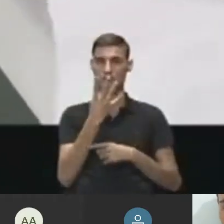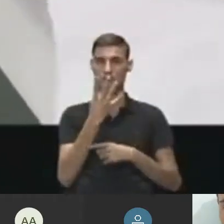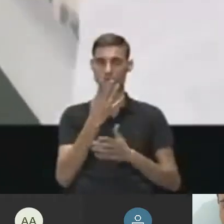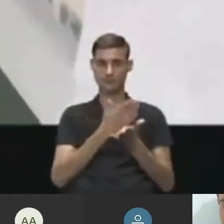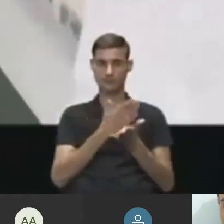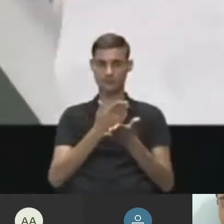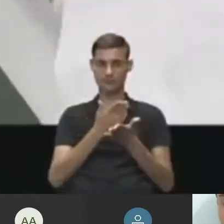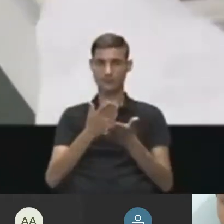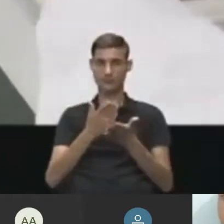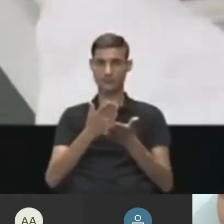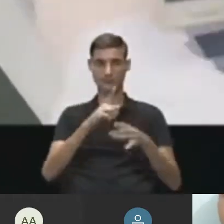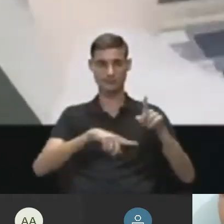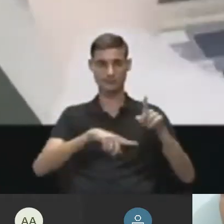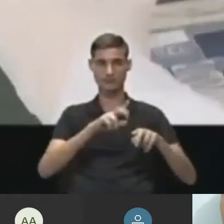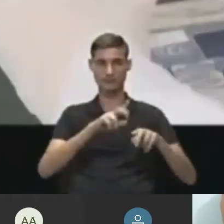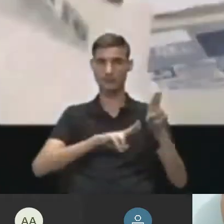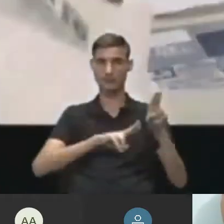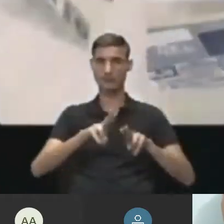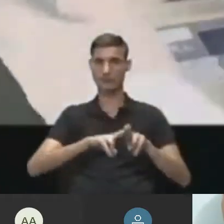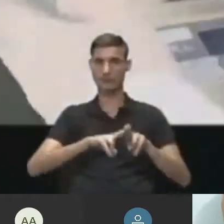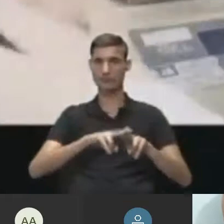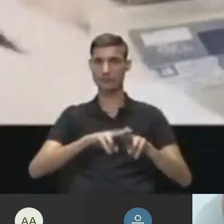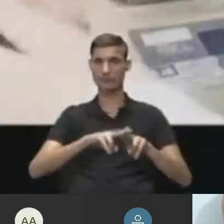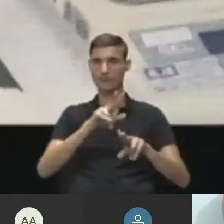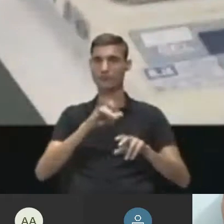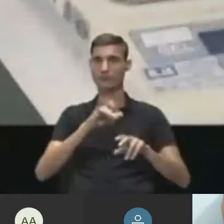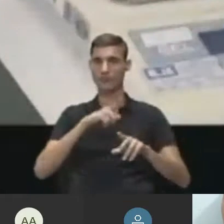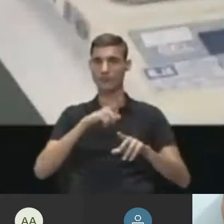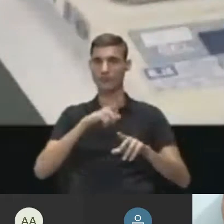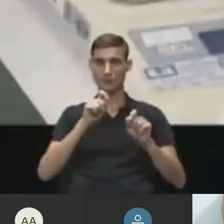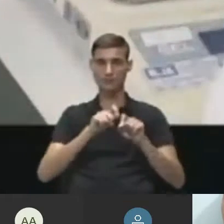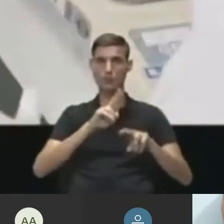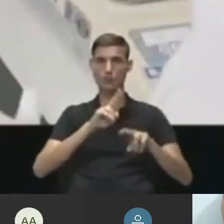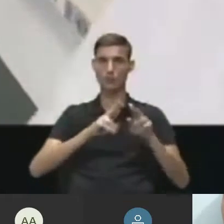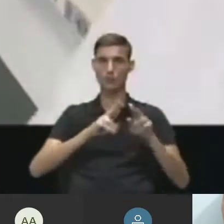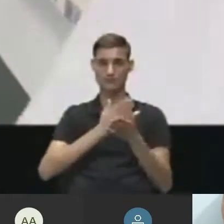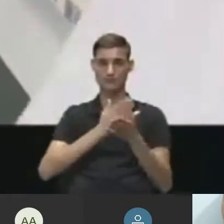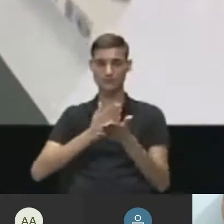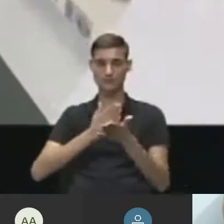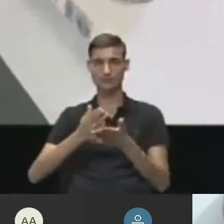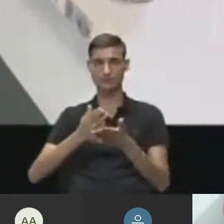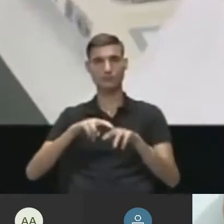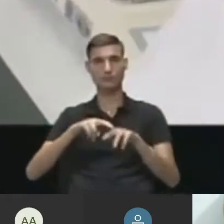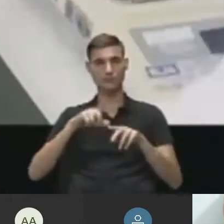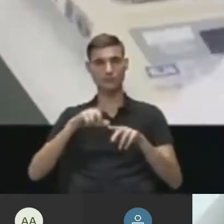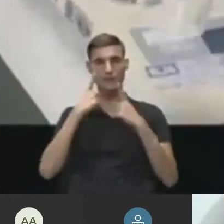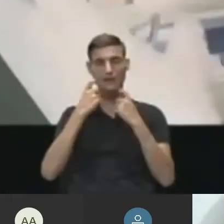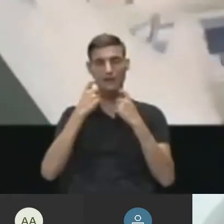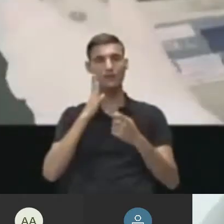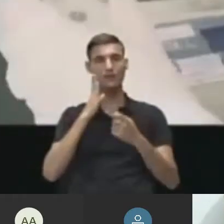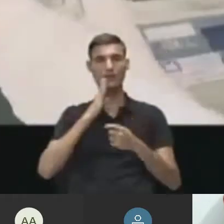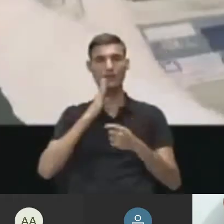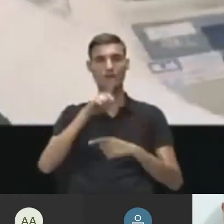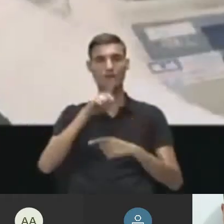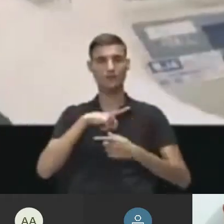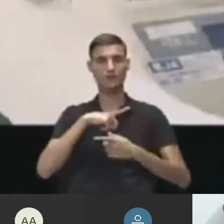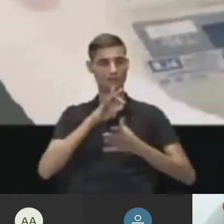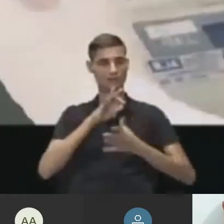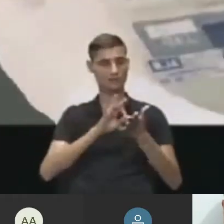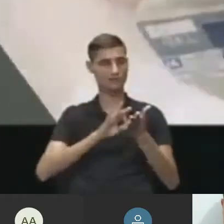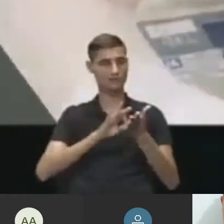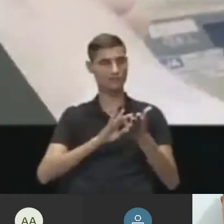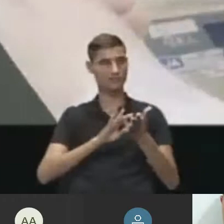vai pesar 0,1 grama. Aí vai fazer isso com acetofenona, vai fazer isso com o fenol, né, que é a segunda substância.